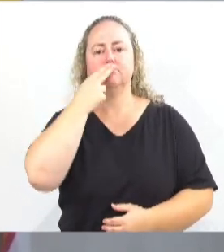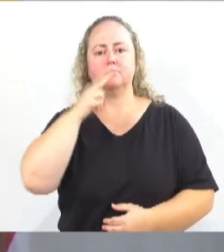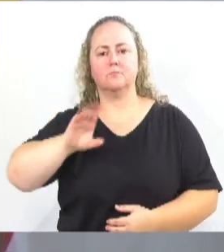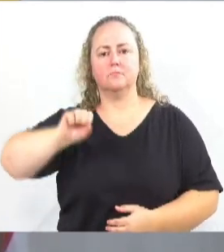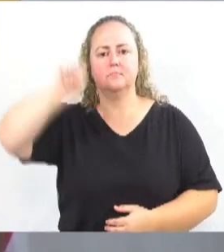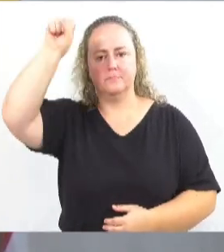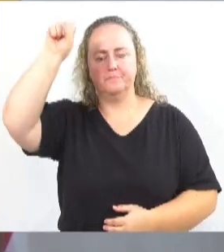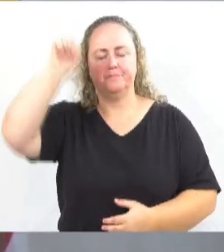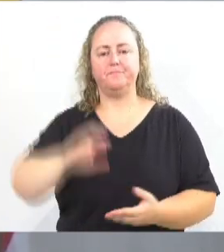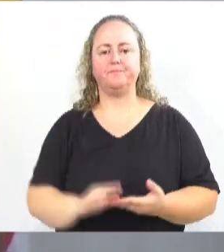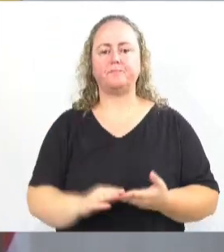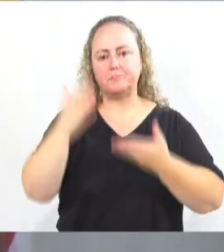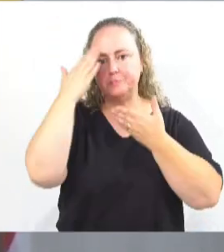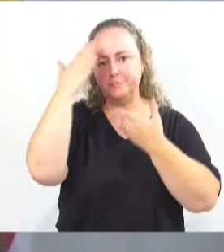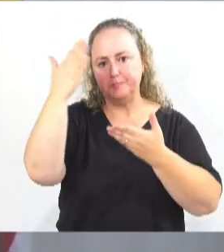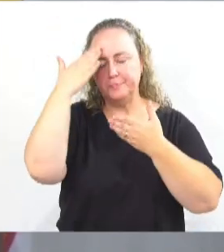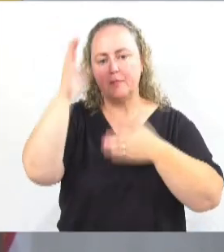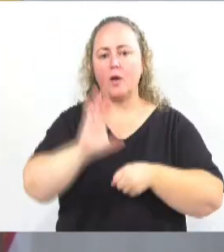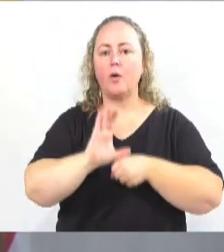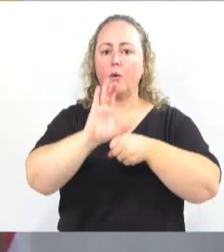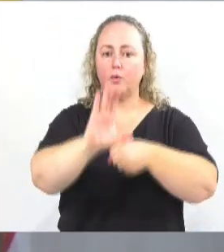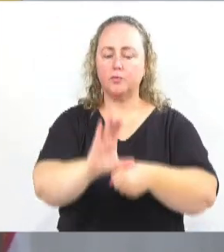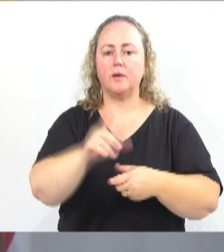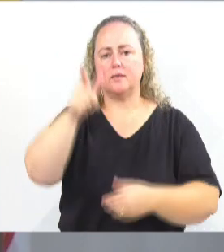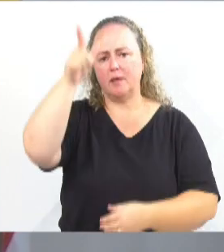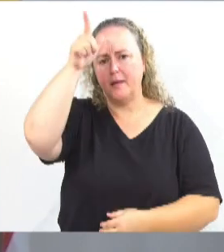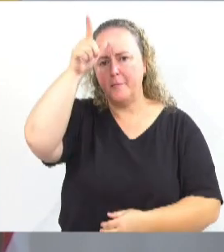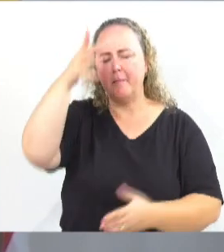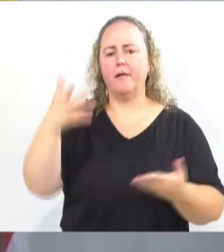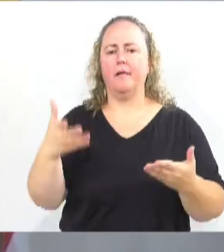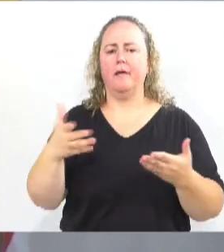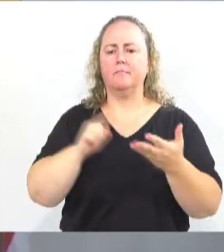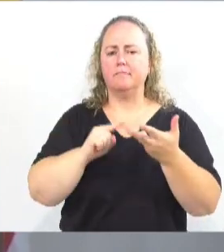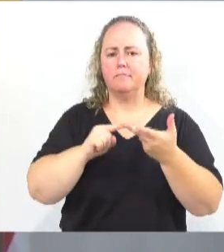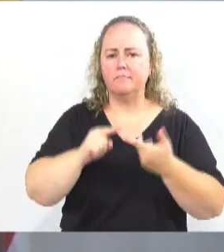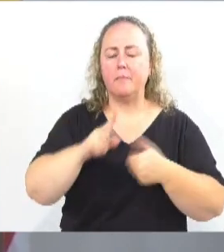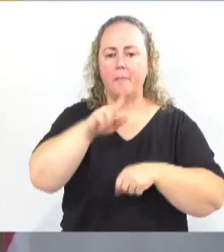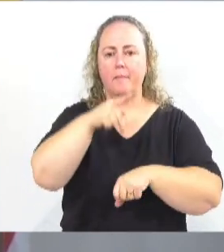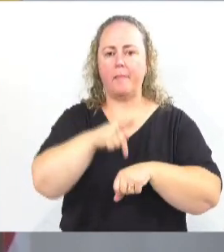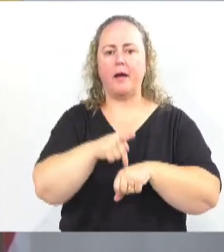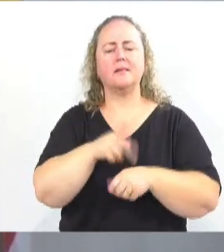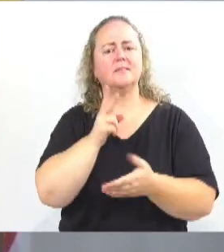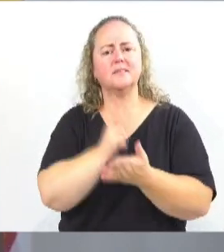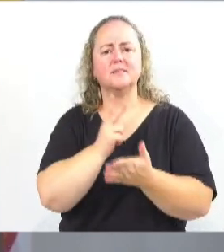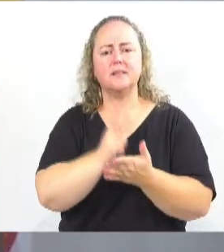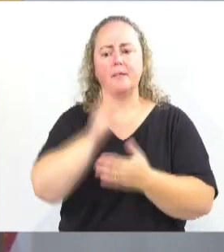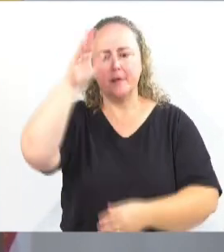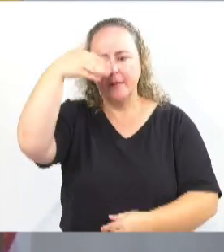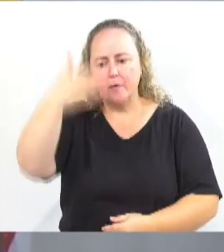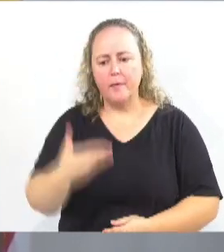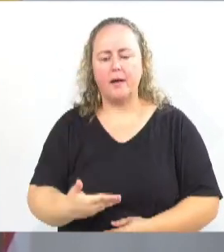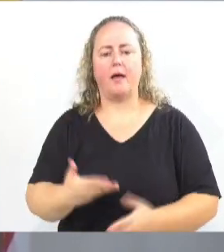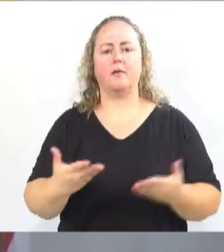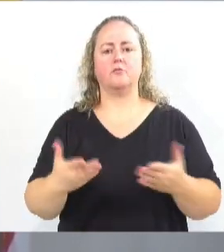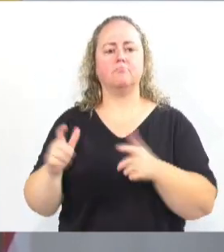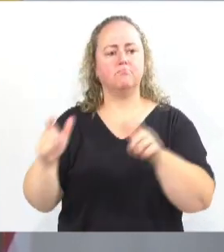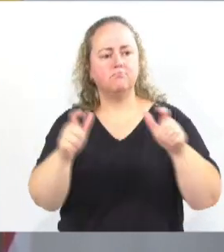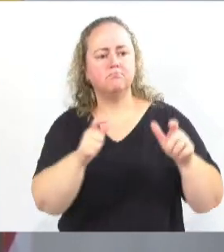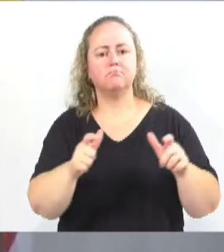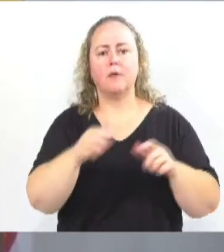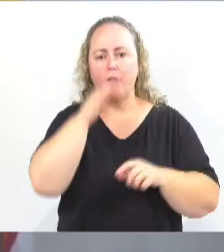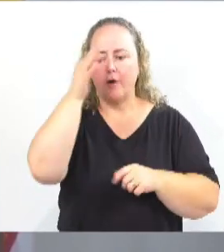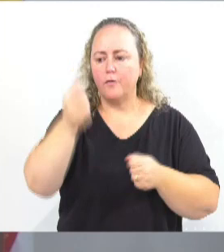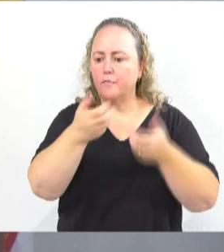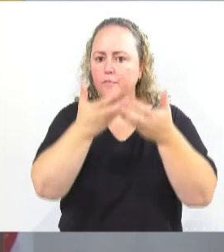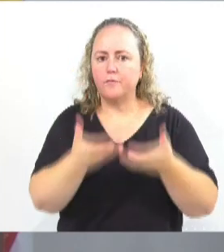Agradecemos aos consulados da Alemanha, da Áustria e da Itália que anualmente participam das homenagens depositando corbelha de flores nos monumentos votivos,